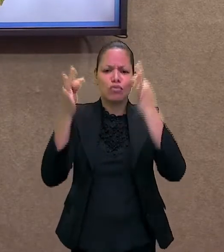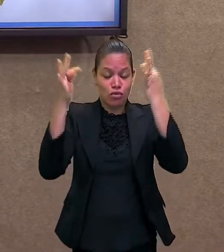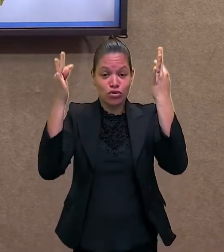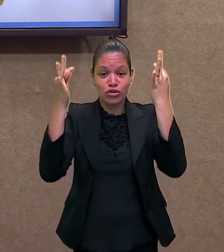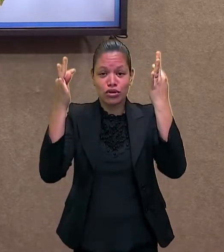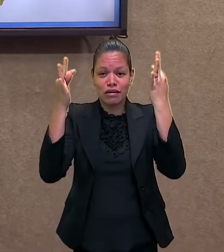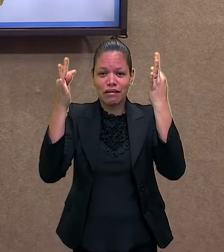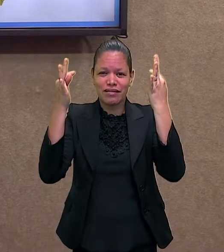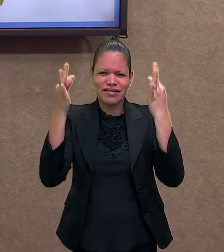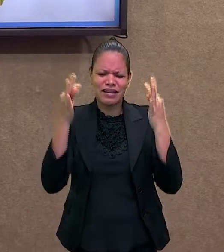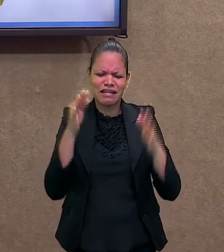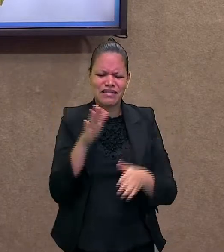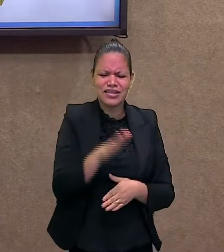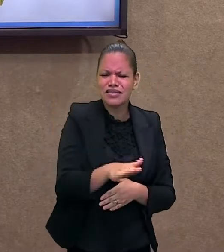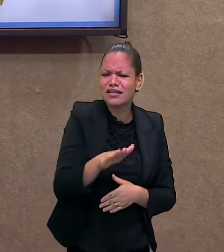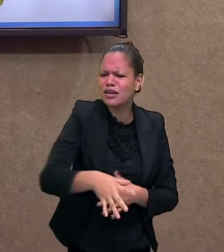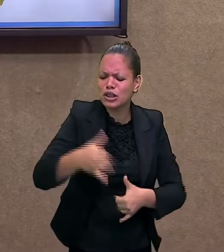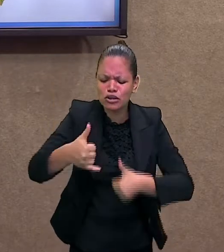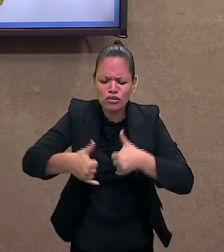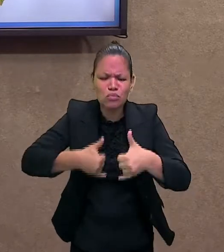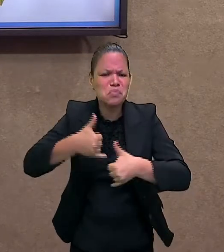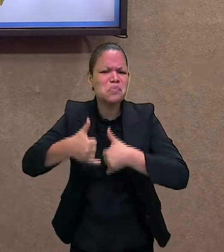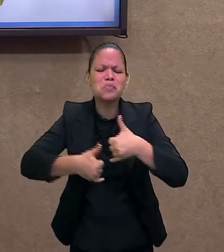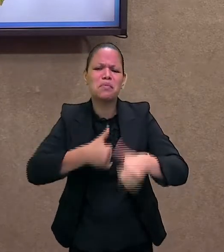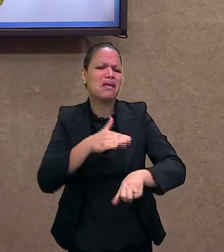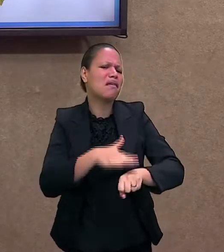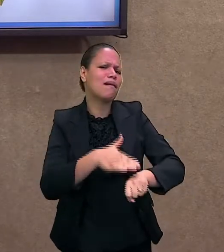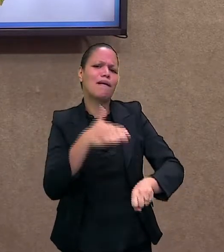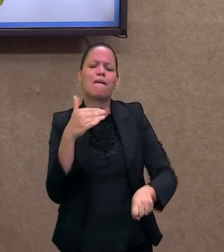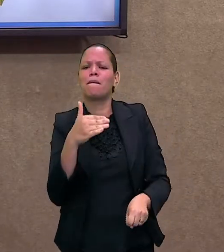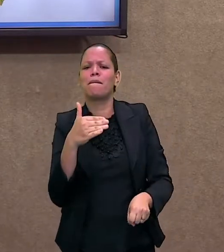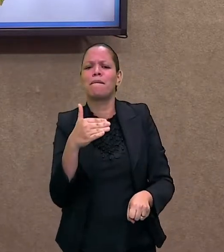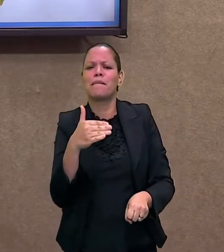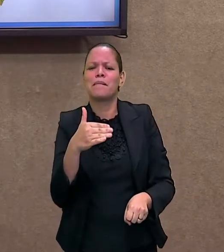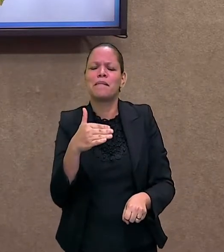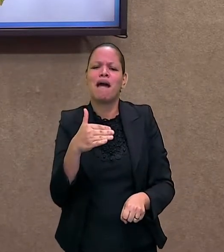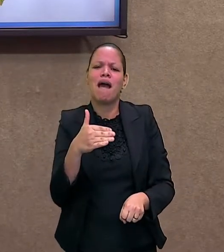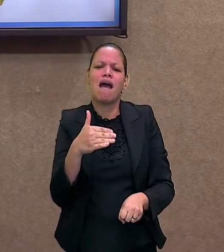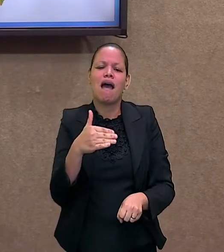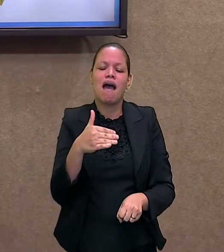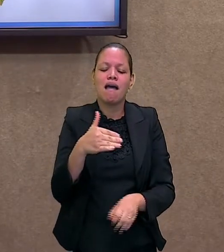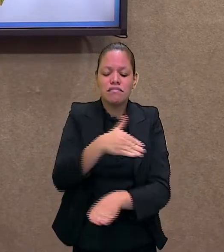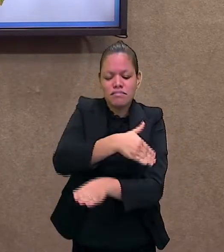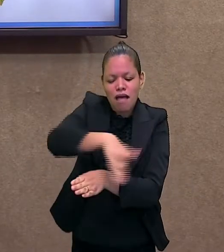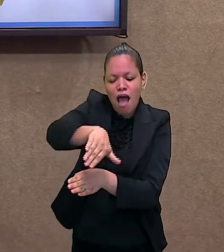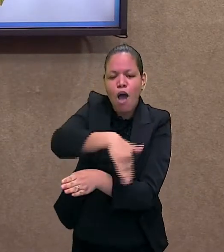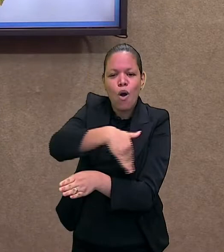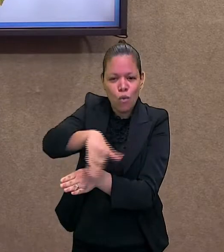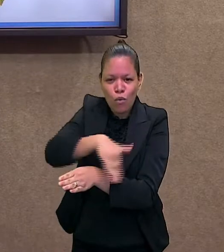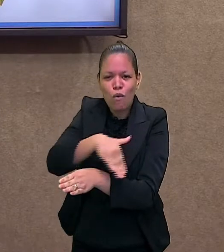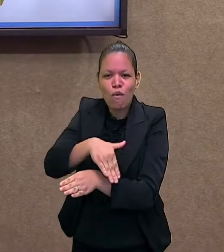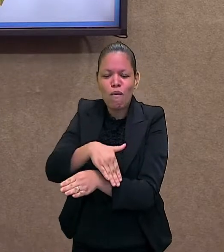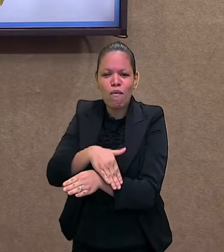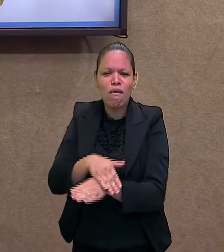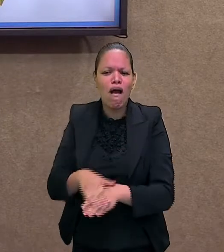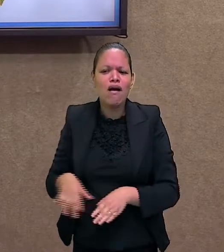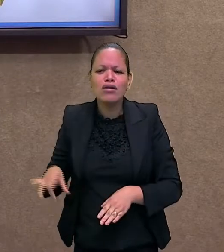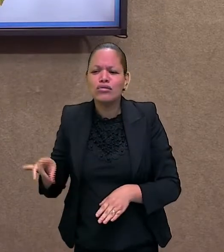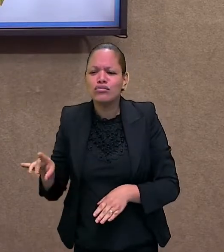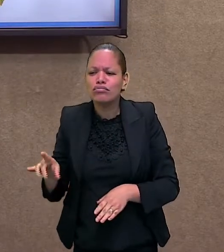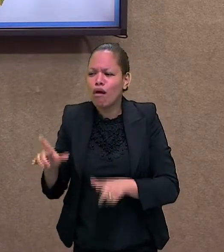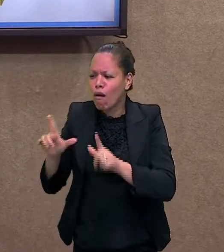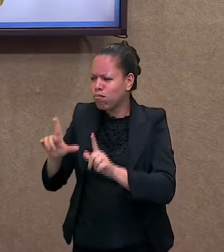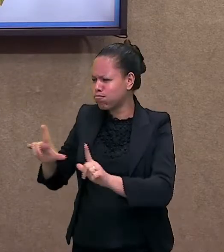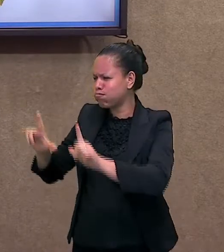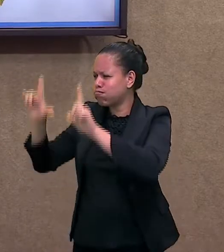casa jogando videogame ou no seu computador? Pois essa questão da globalização veio para tentar modificar. Mas